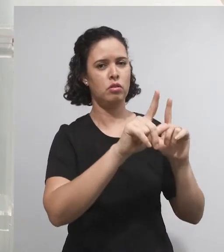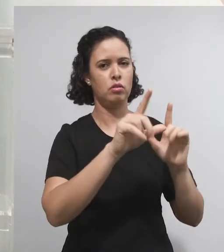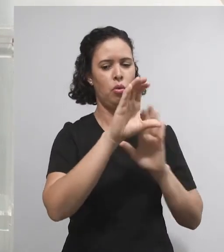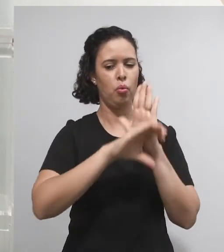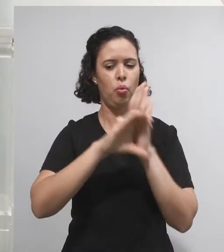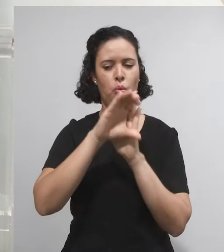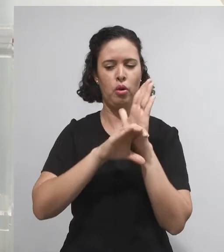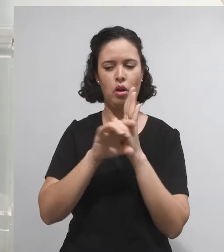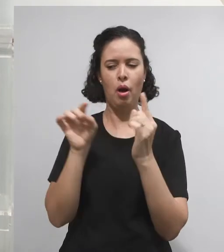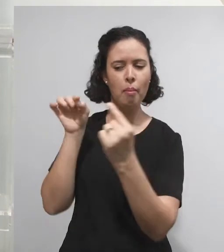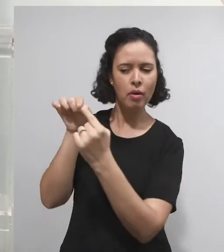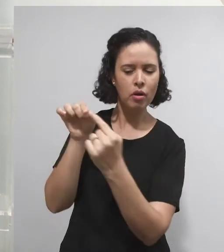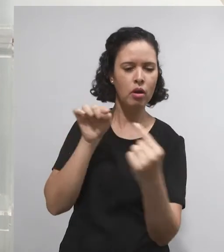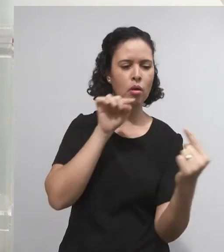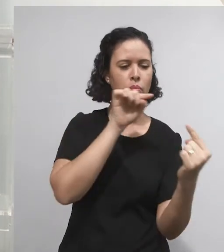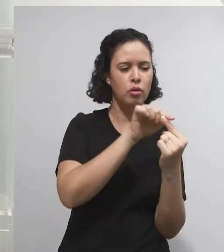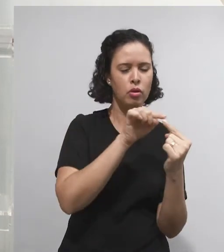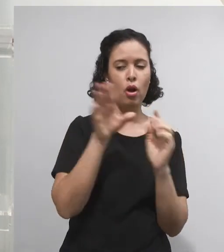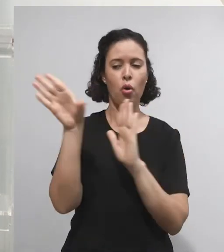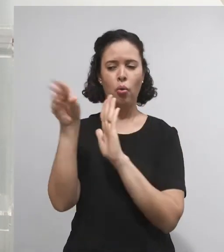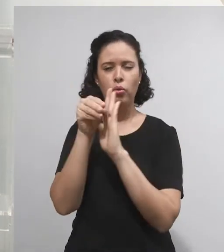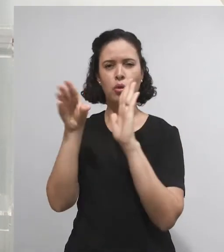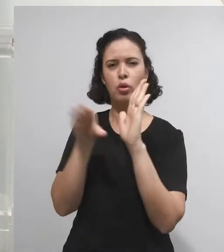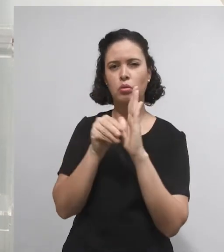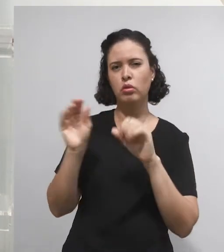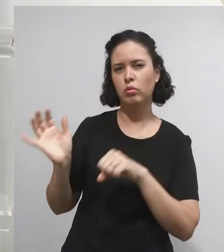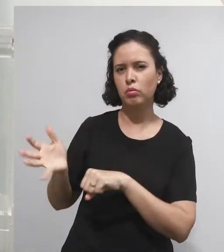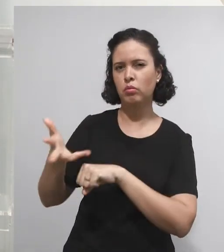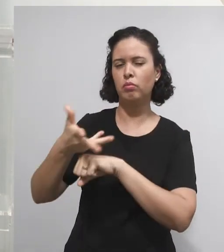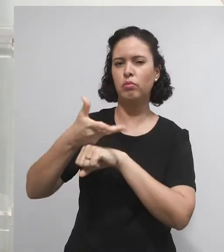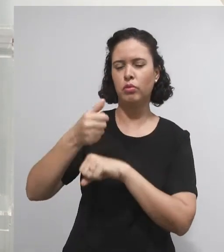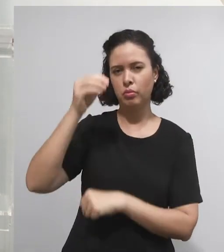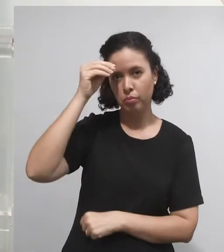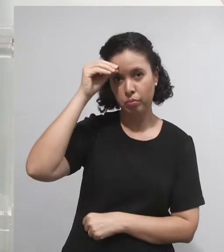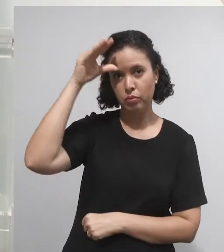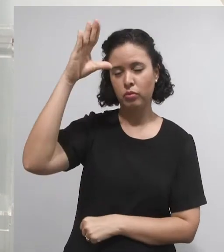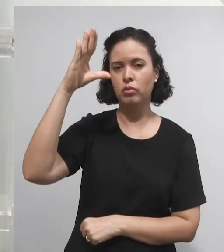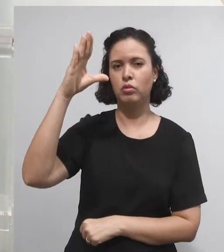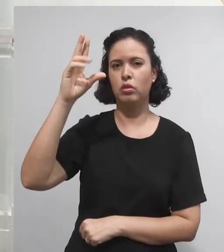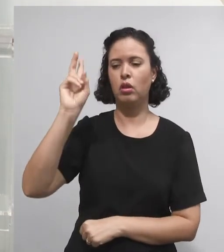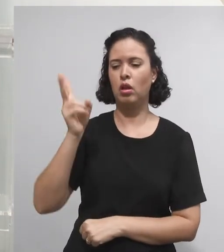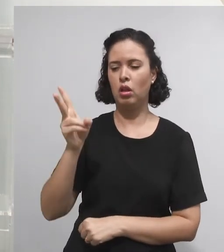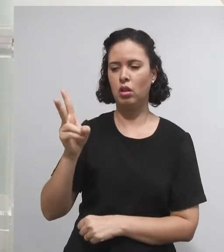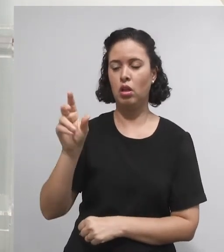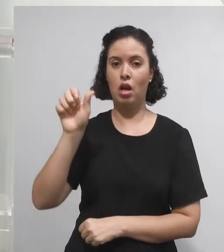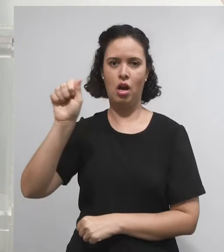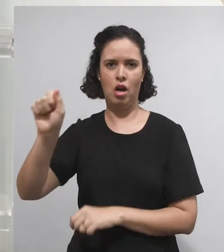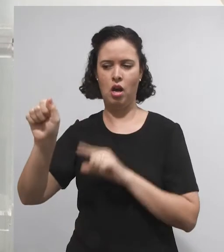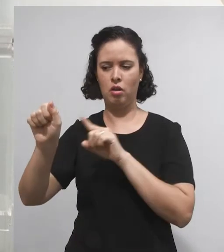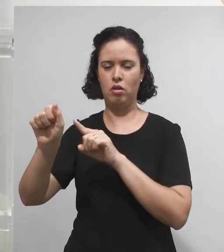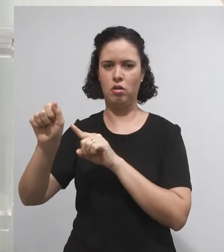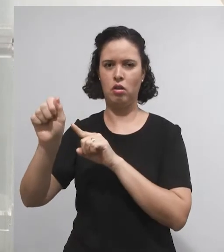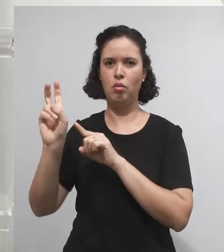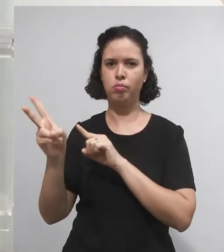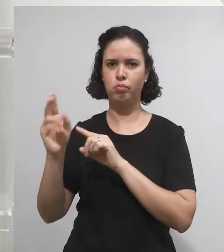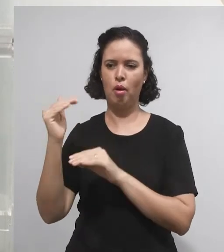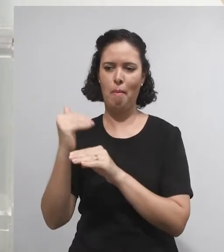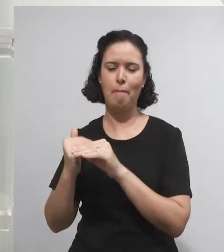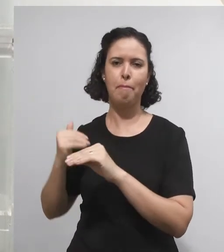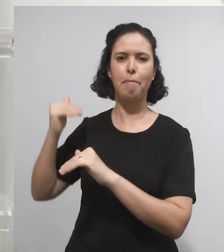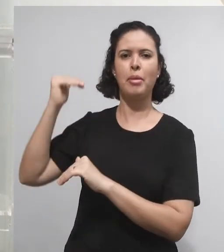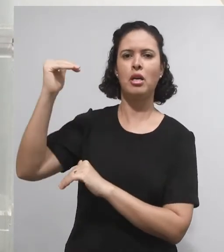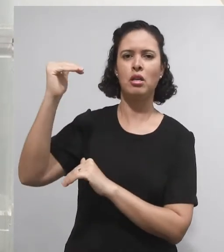currículo vai ser organizado com conteúdos, competências e conhecimentos para que a classe A